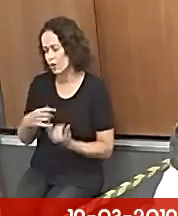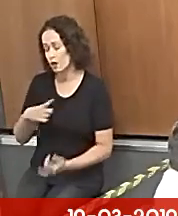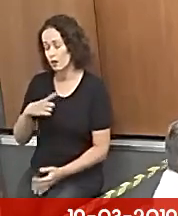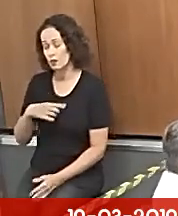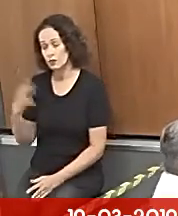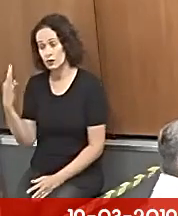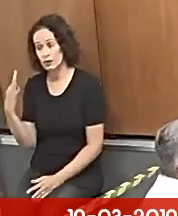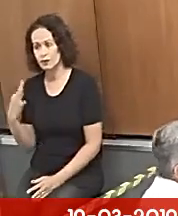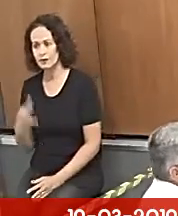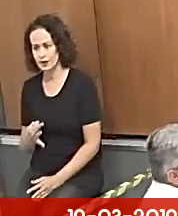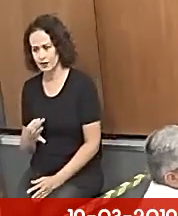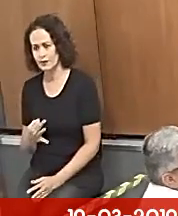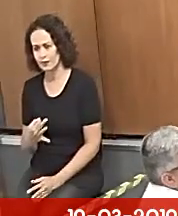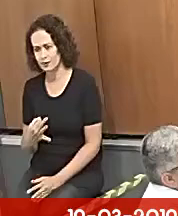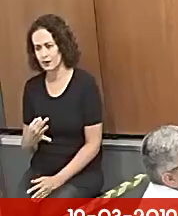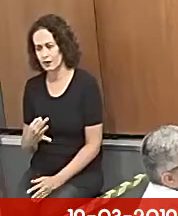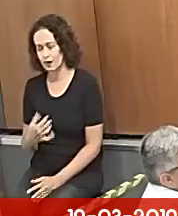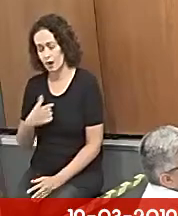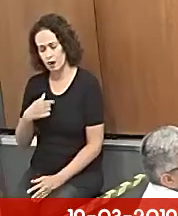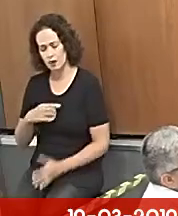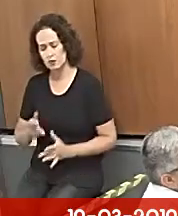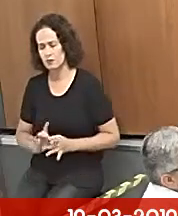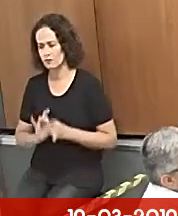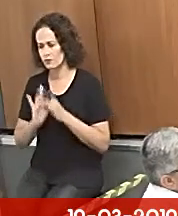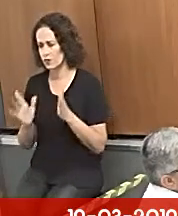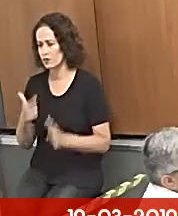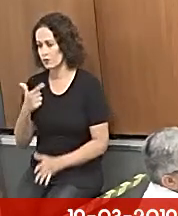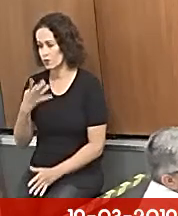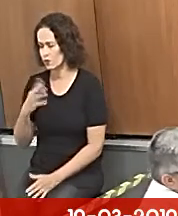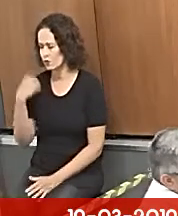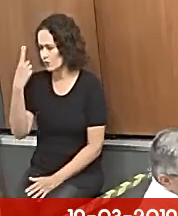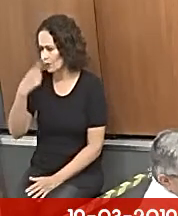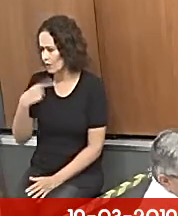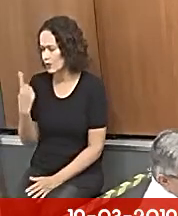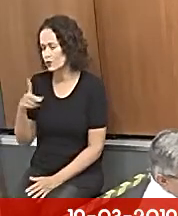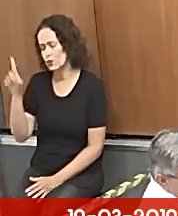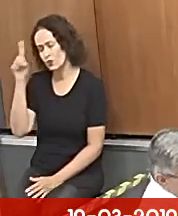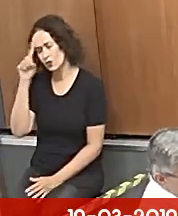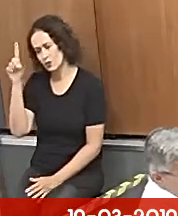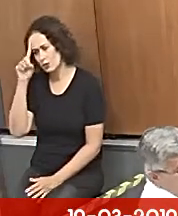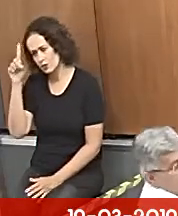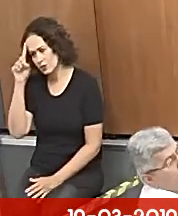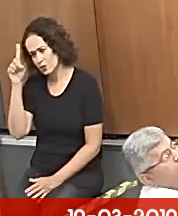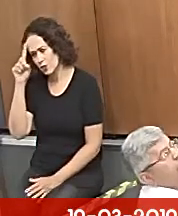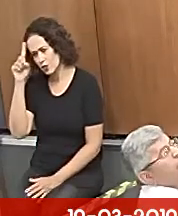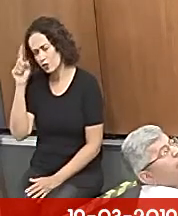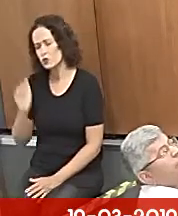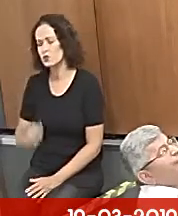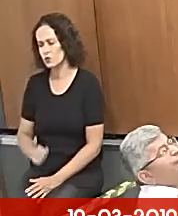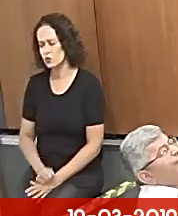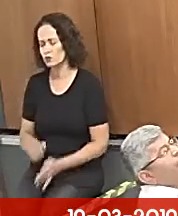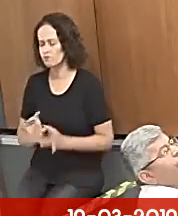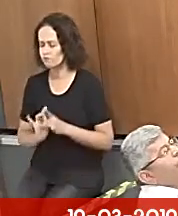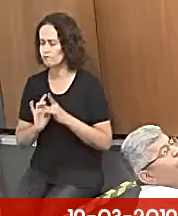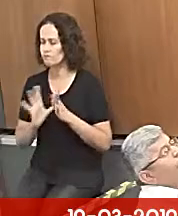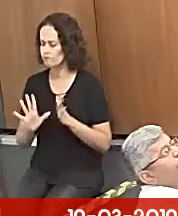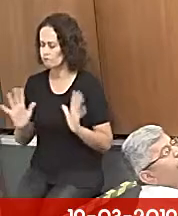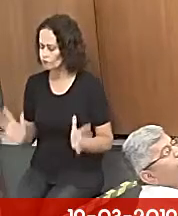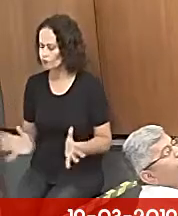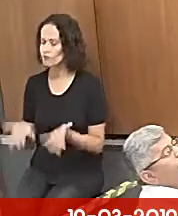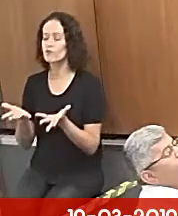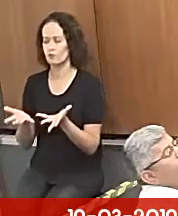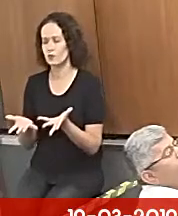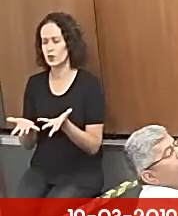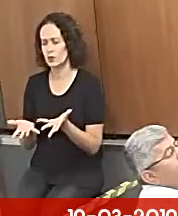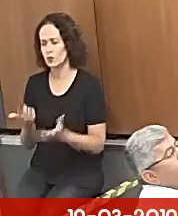absoluta que estou à disposição 24 horas por dia com muita determinação e reafirmando mais